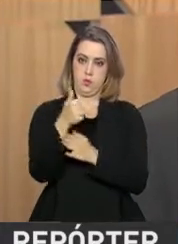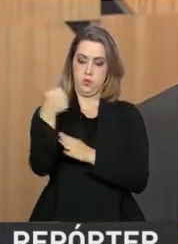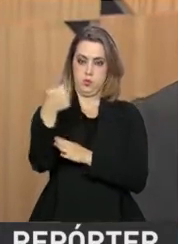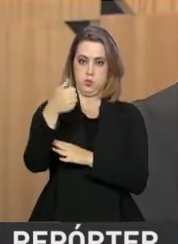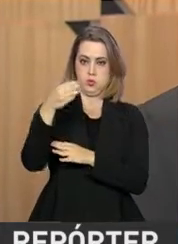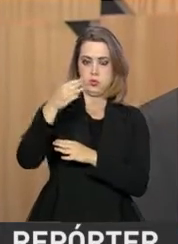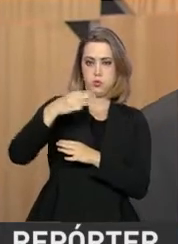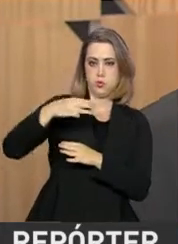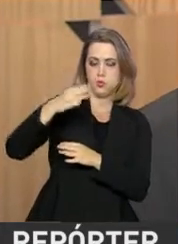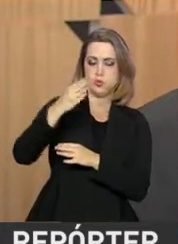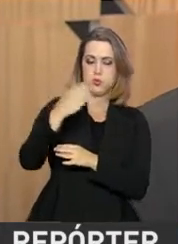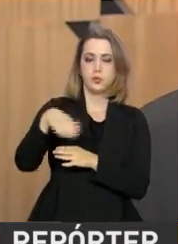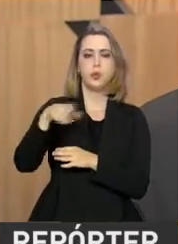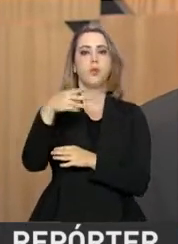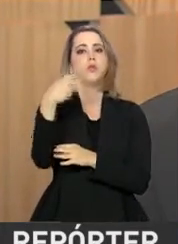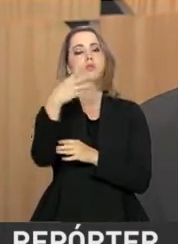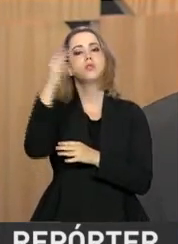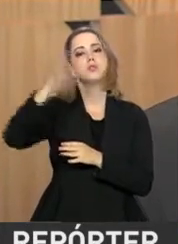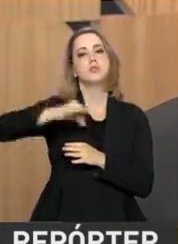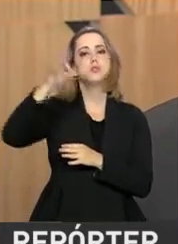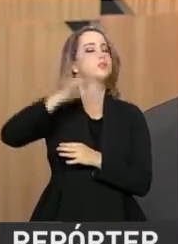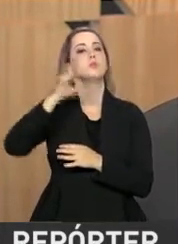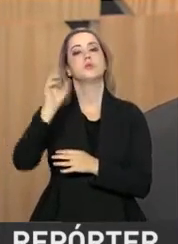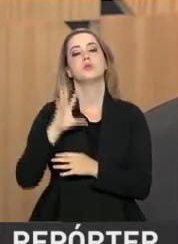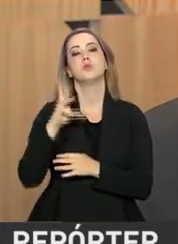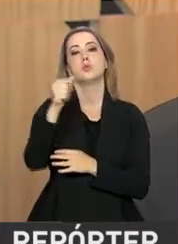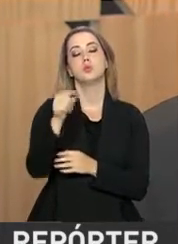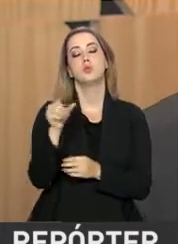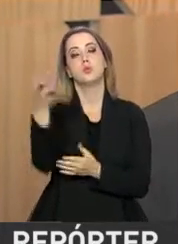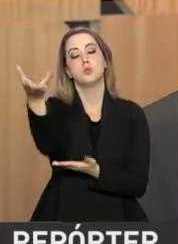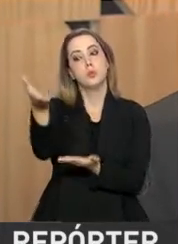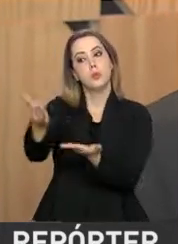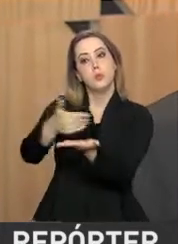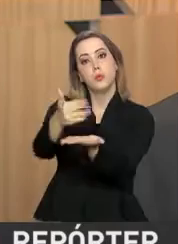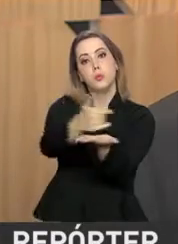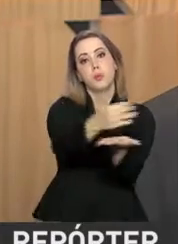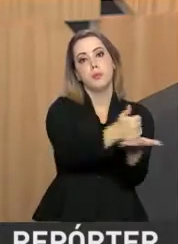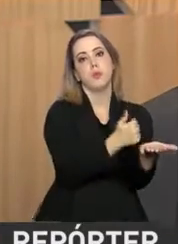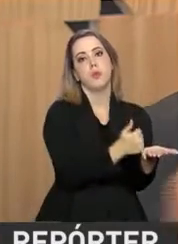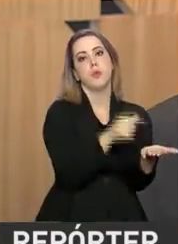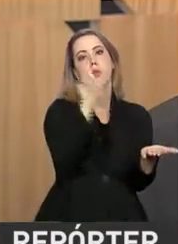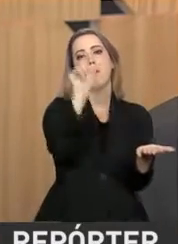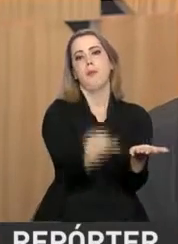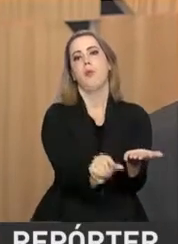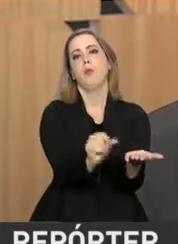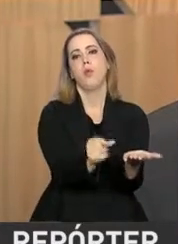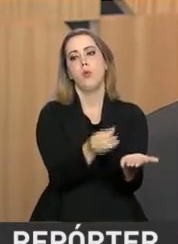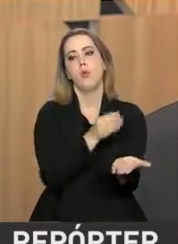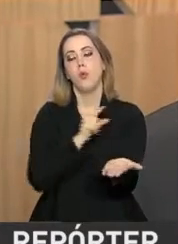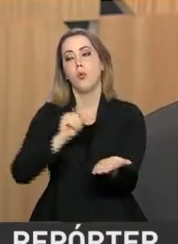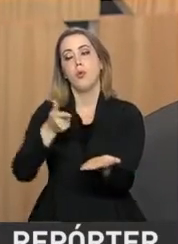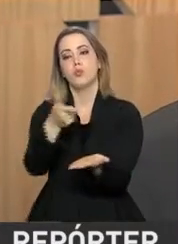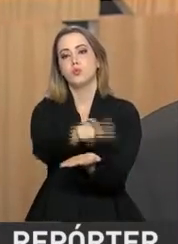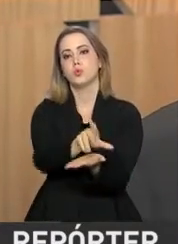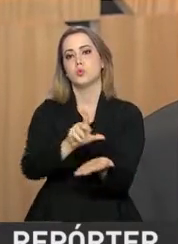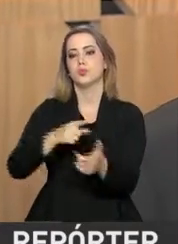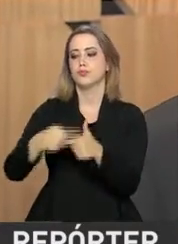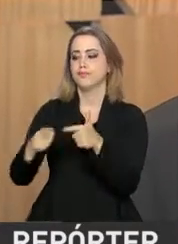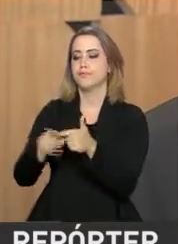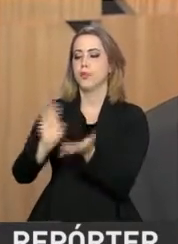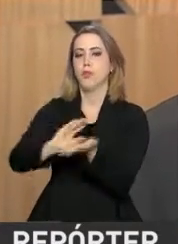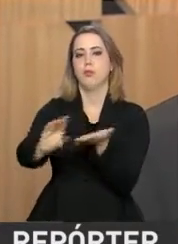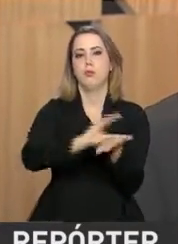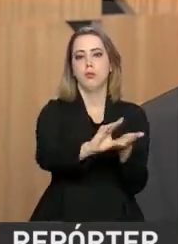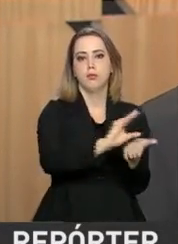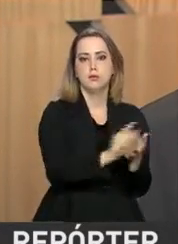terço de todos os impostos e contribuições que são recebidos pelo estado então fica muito pouco para atender as demais necessidades se você